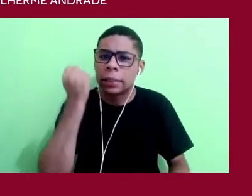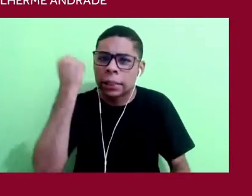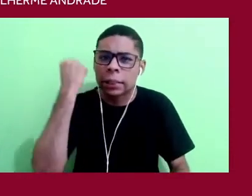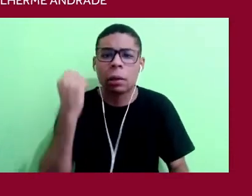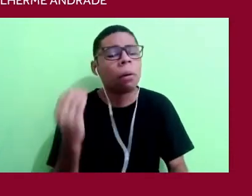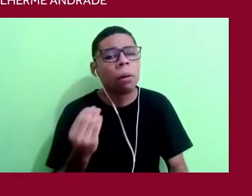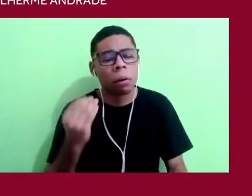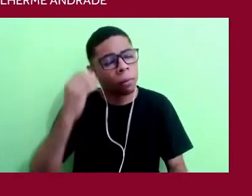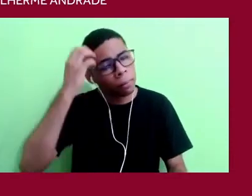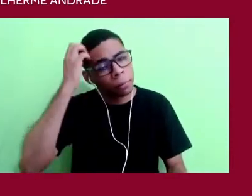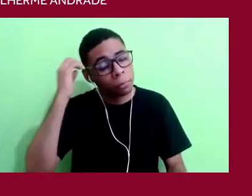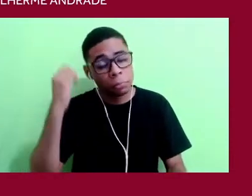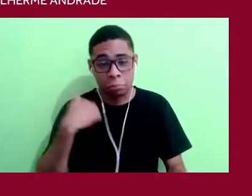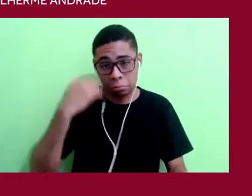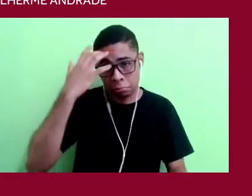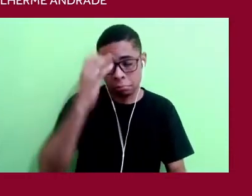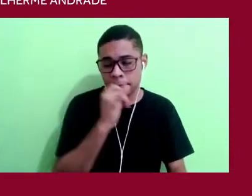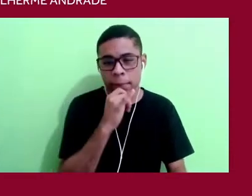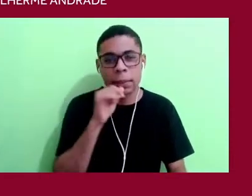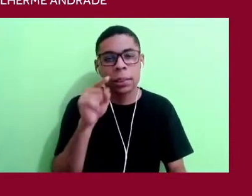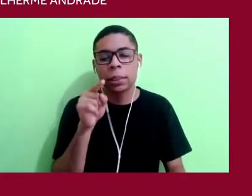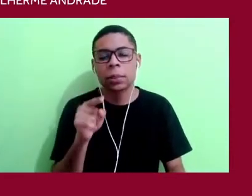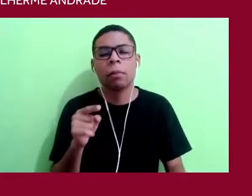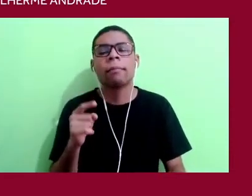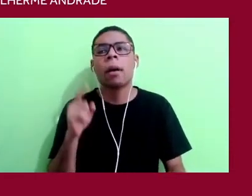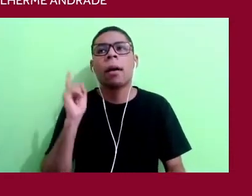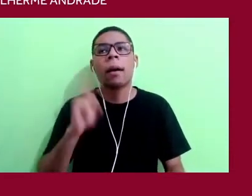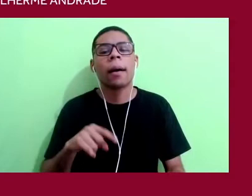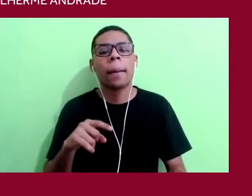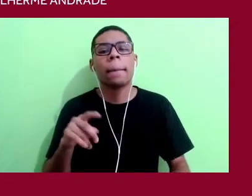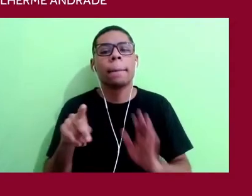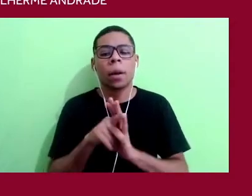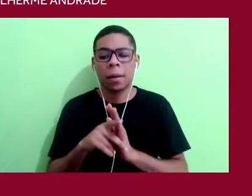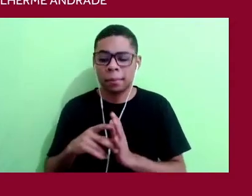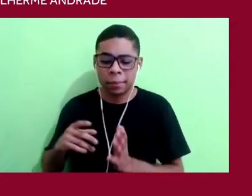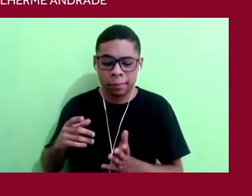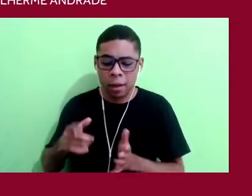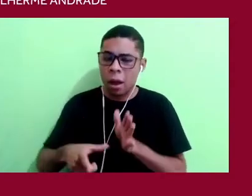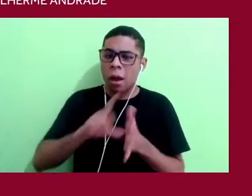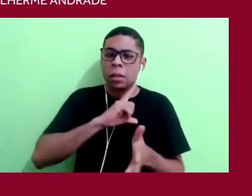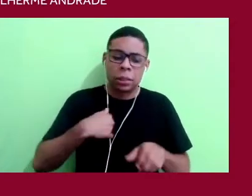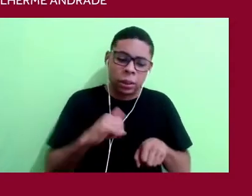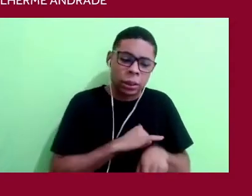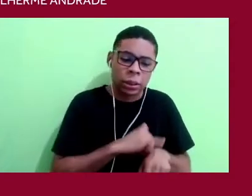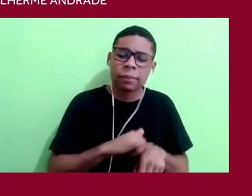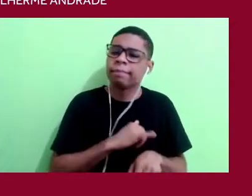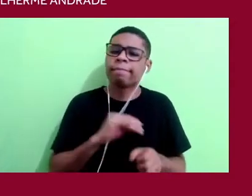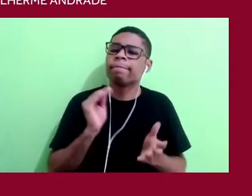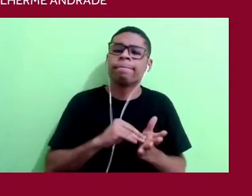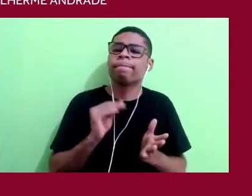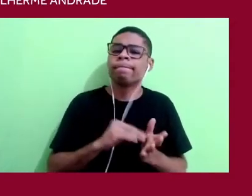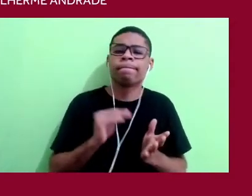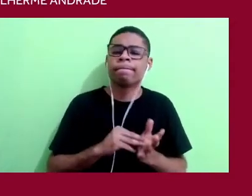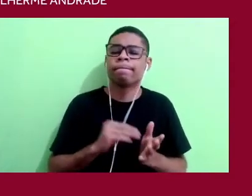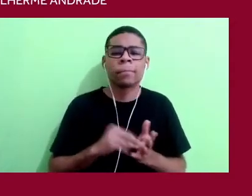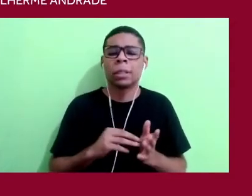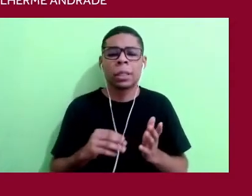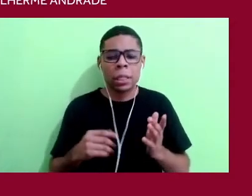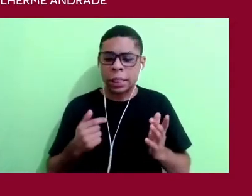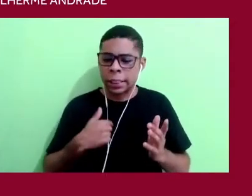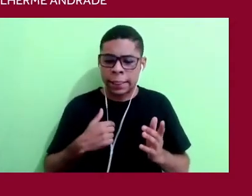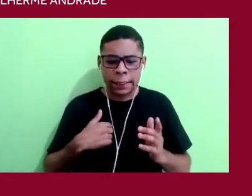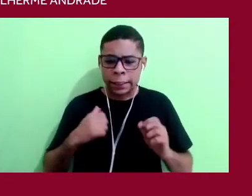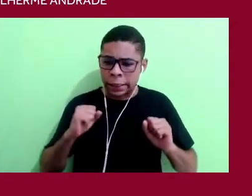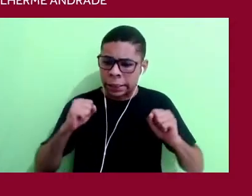que assim, muito disso vem de uma falta de estratégia, falta de um direcionamento mais profissional,